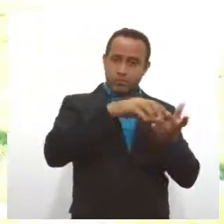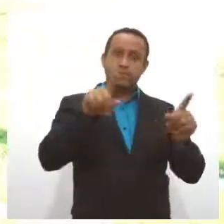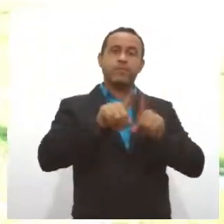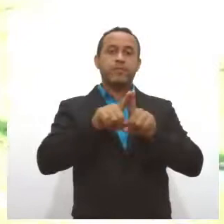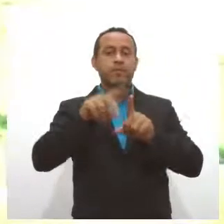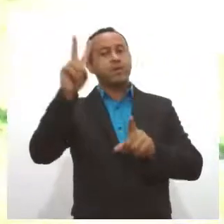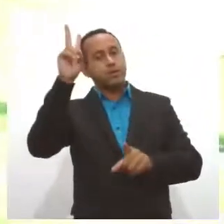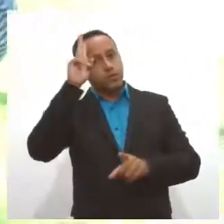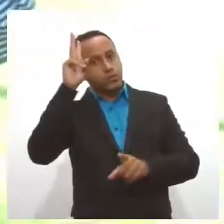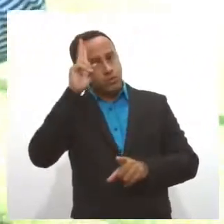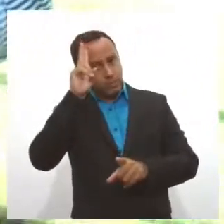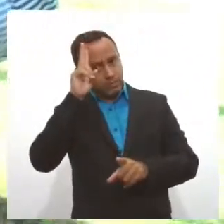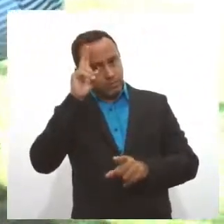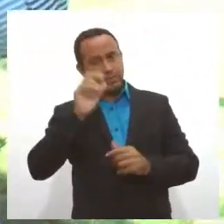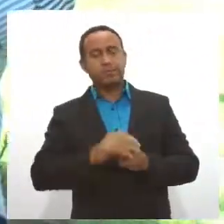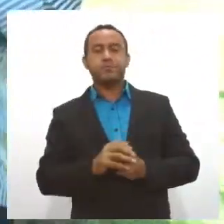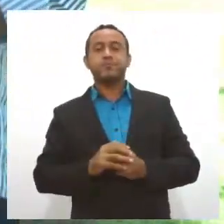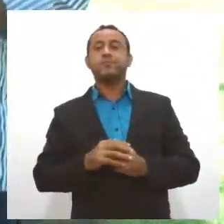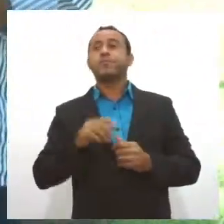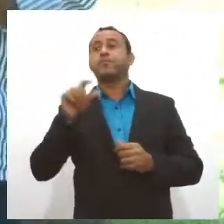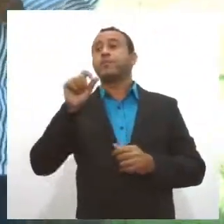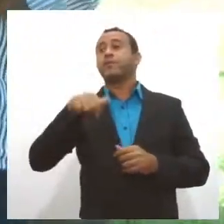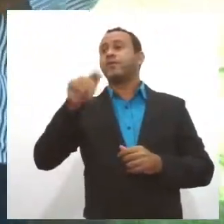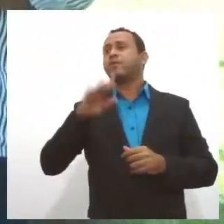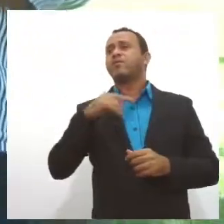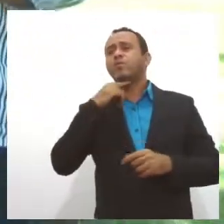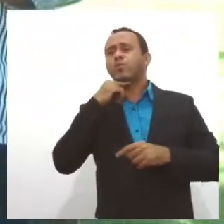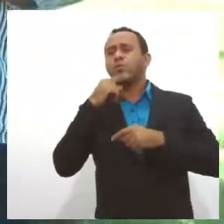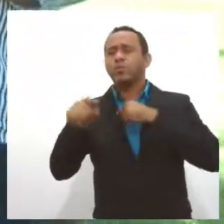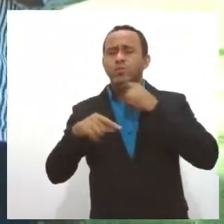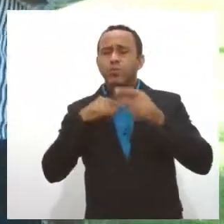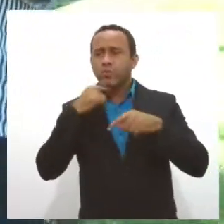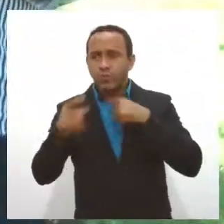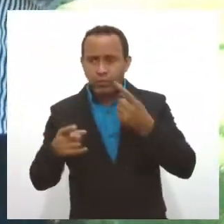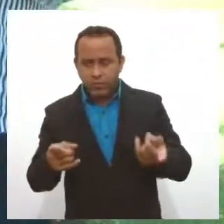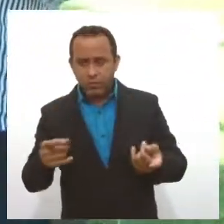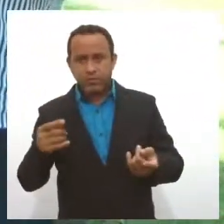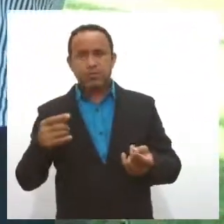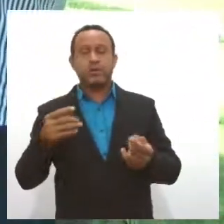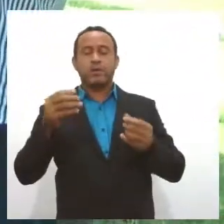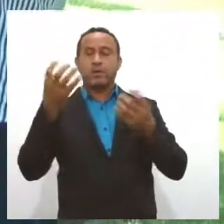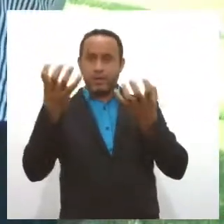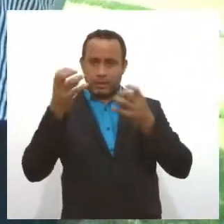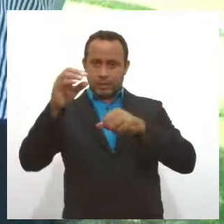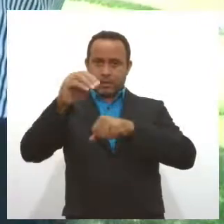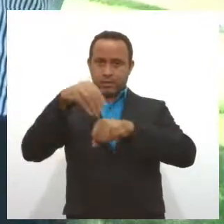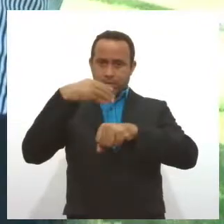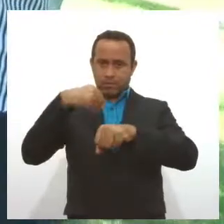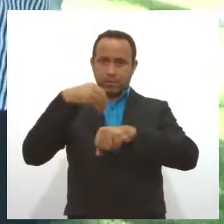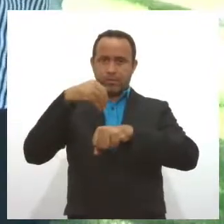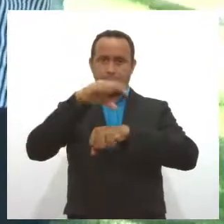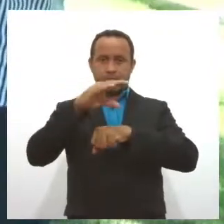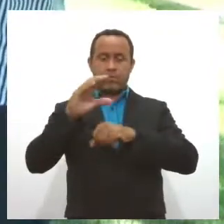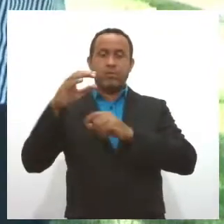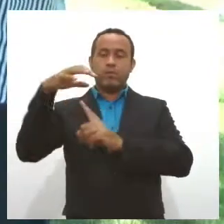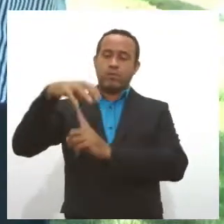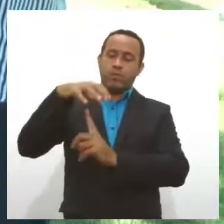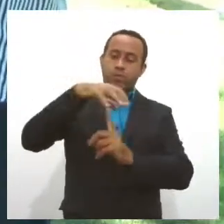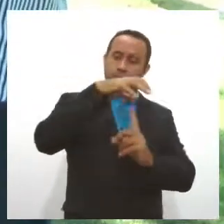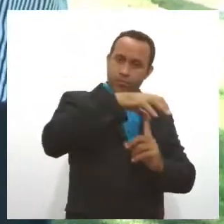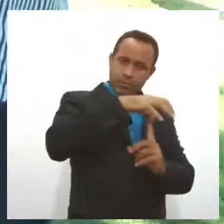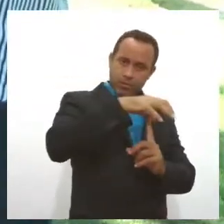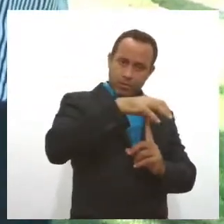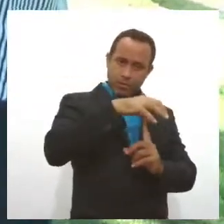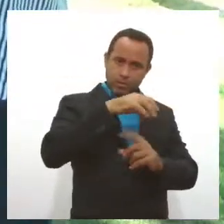segunda-feira. Ou seja, quem tiver alguma dúvida e quiser alguma informação de quais feiras tiveram os